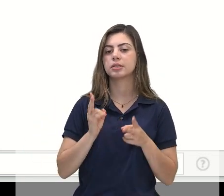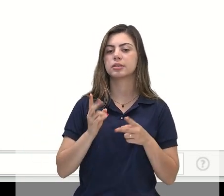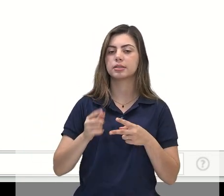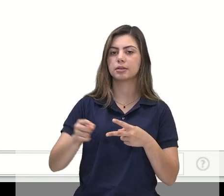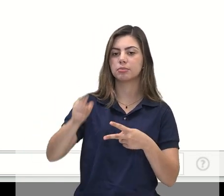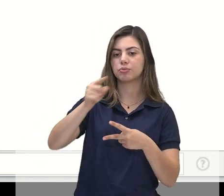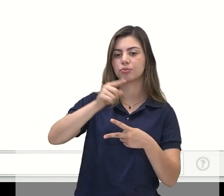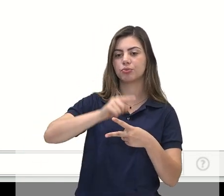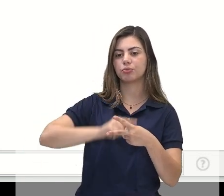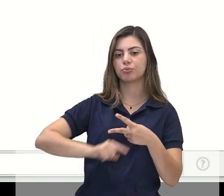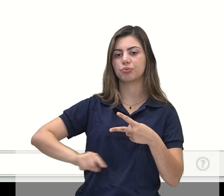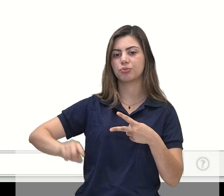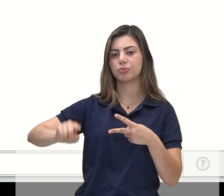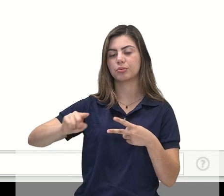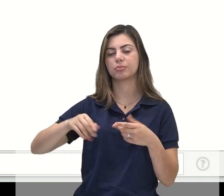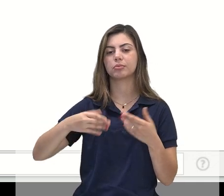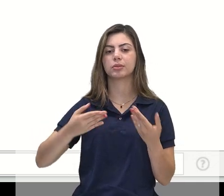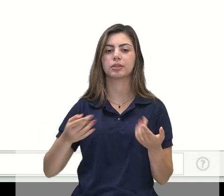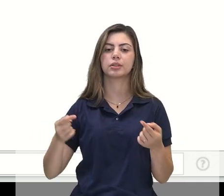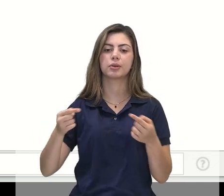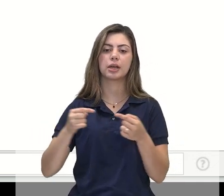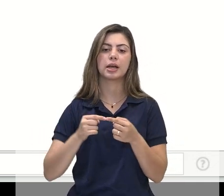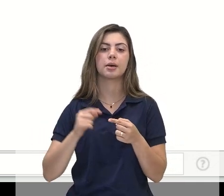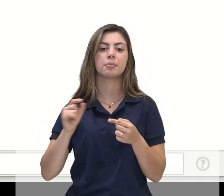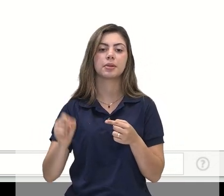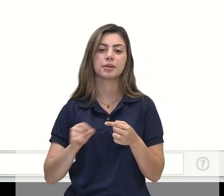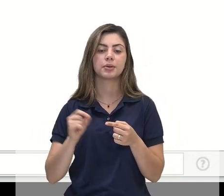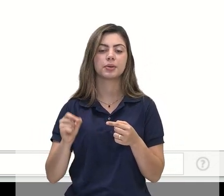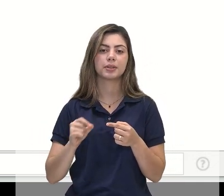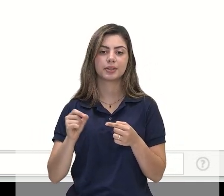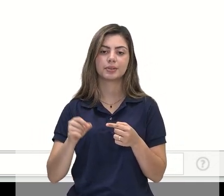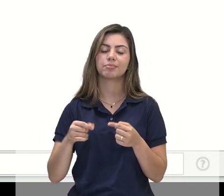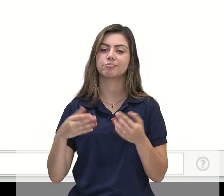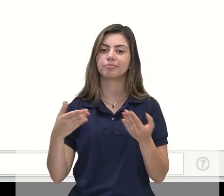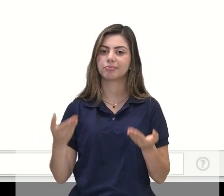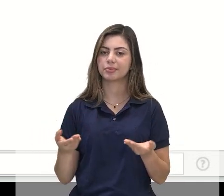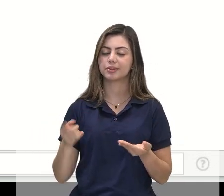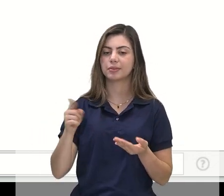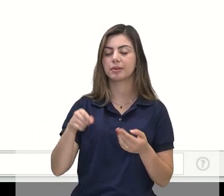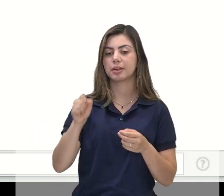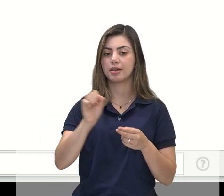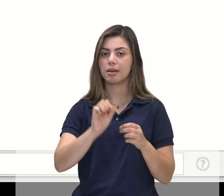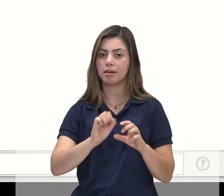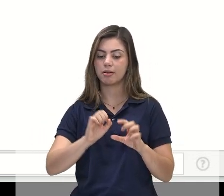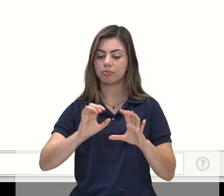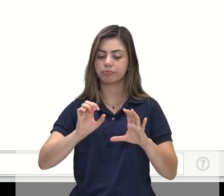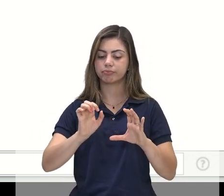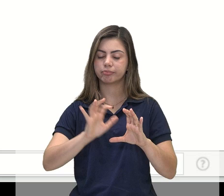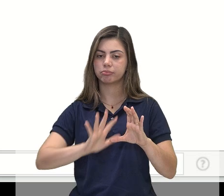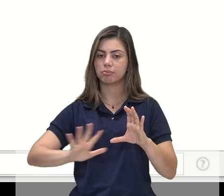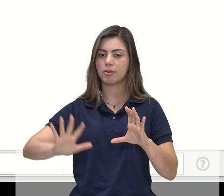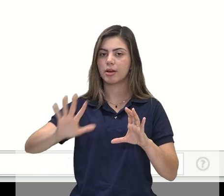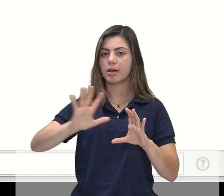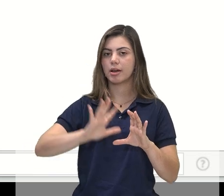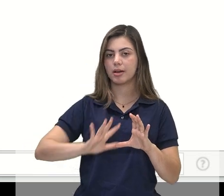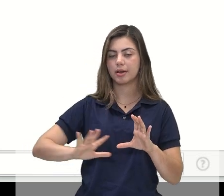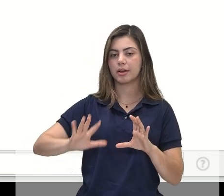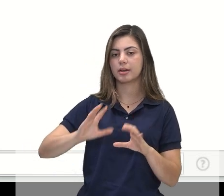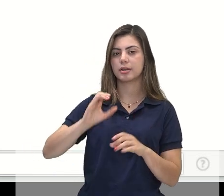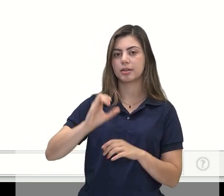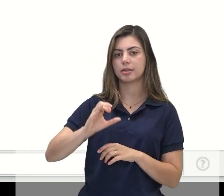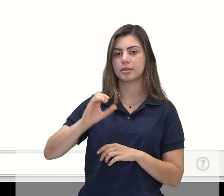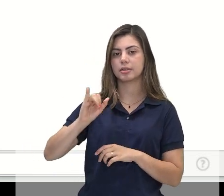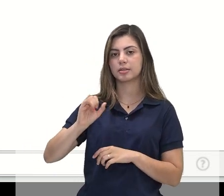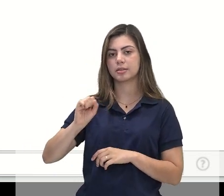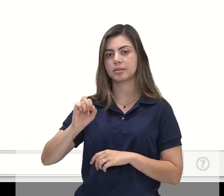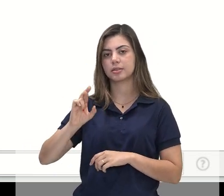beleza? Então, isso é o que nós chamamos, né, de região, né, setor circular. O mesmo acontece